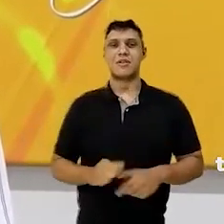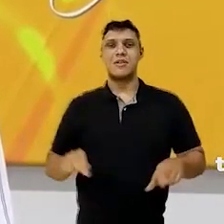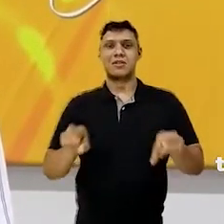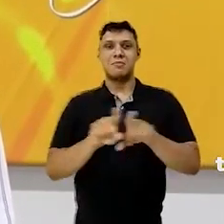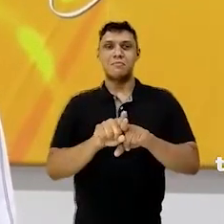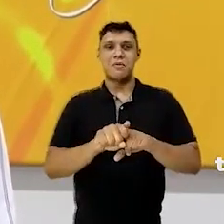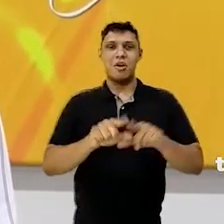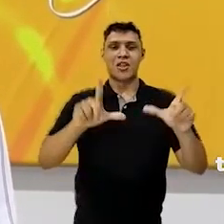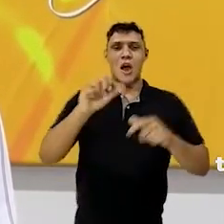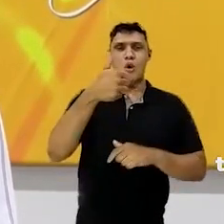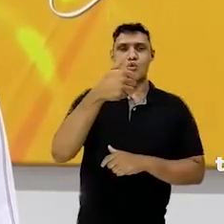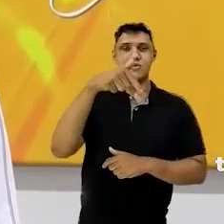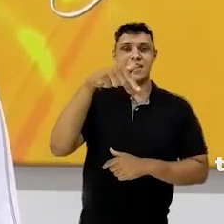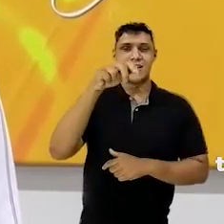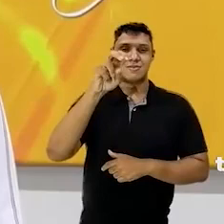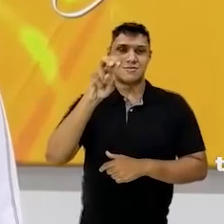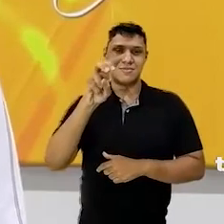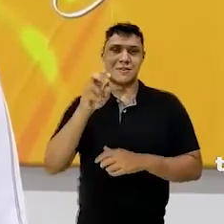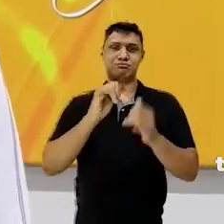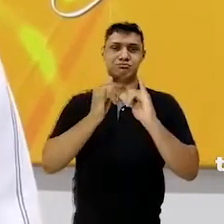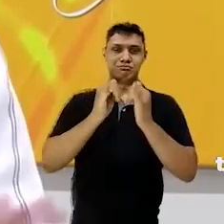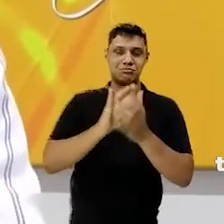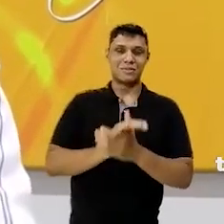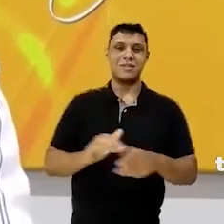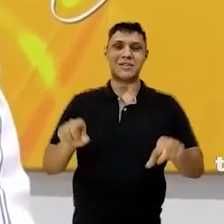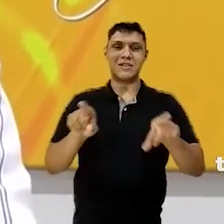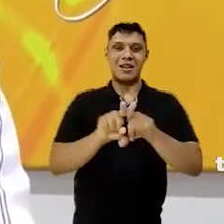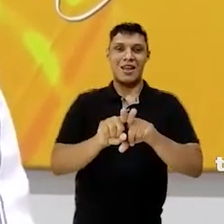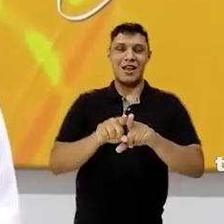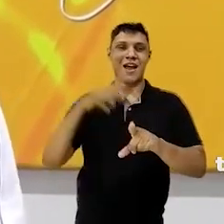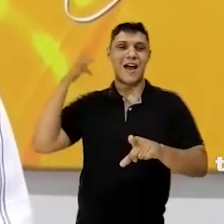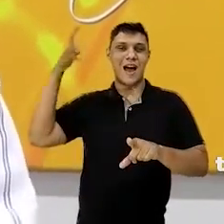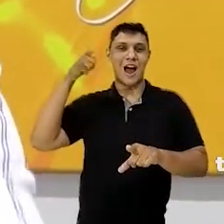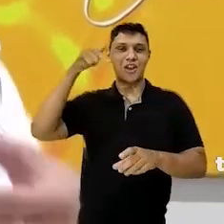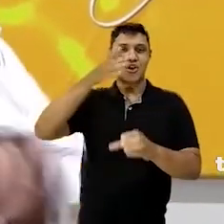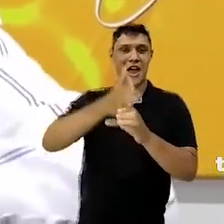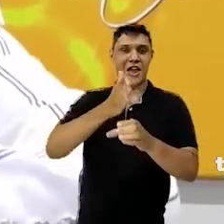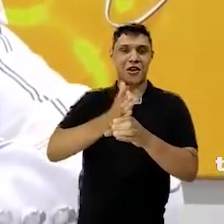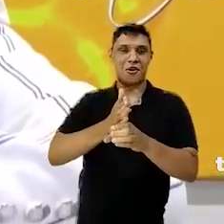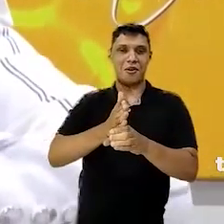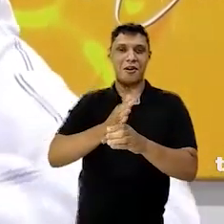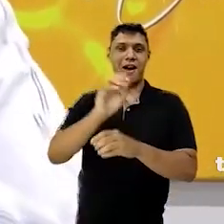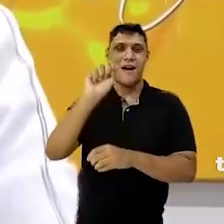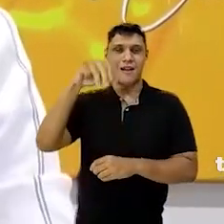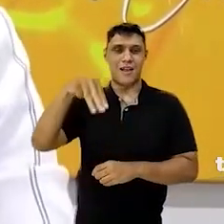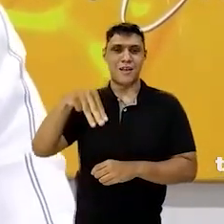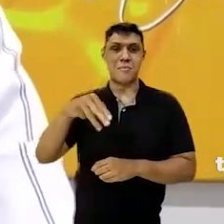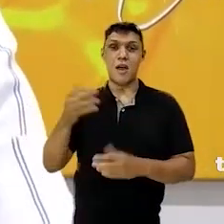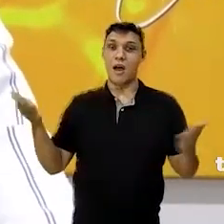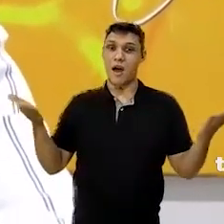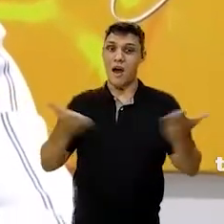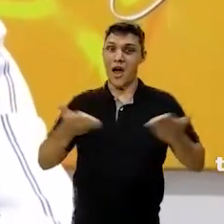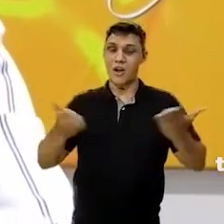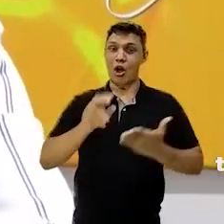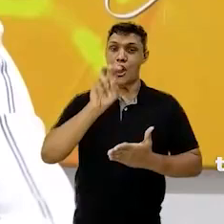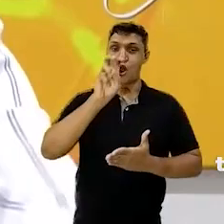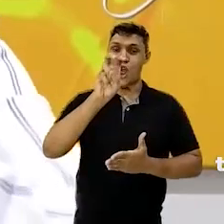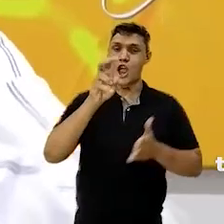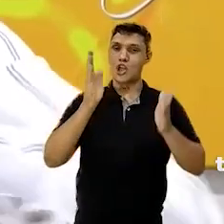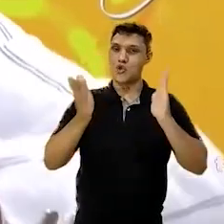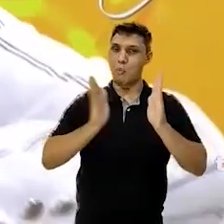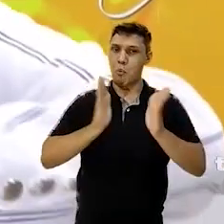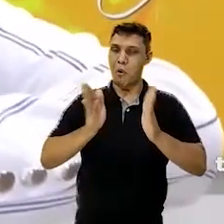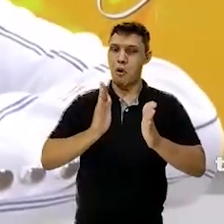da Brisanet, Rádio Caicó AM. Este é o quinto bloco. Nós já estamos com